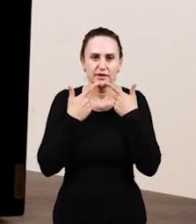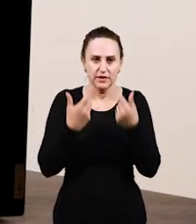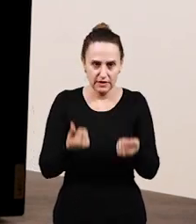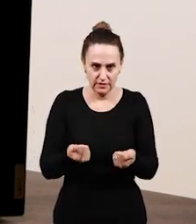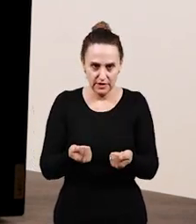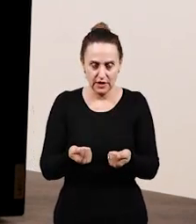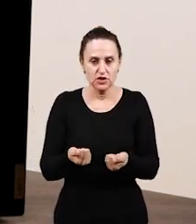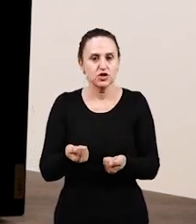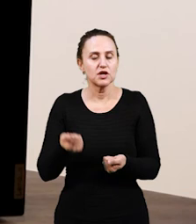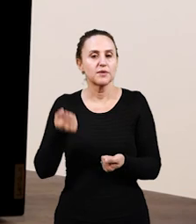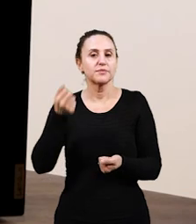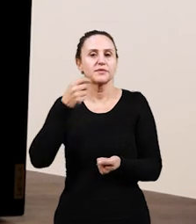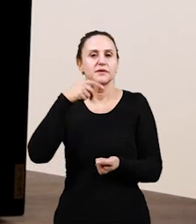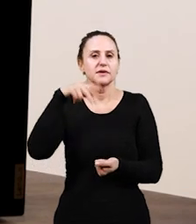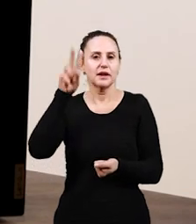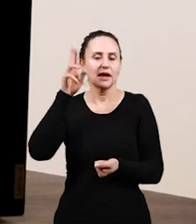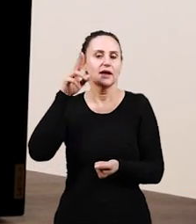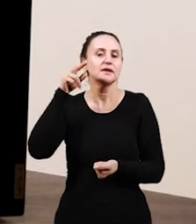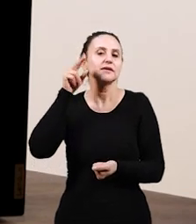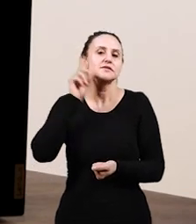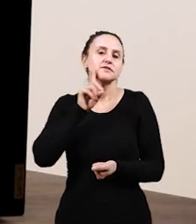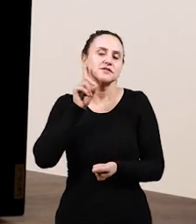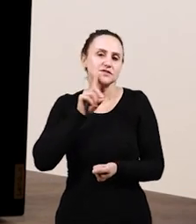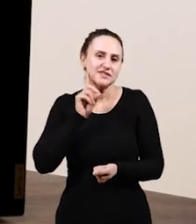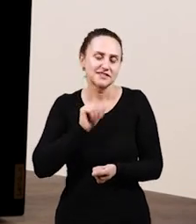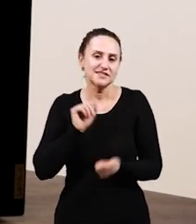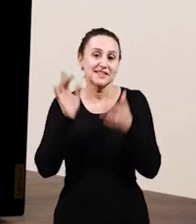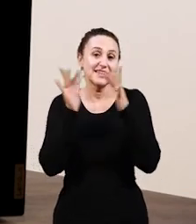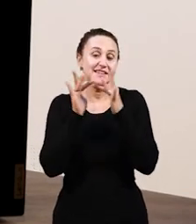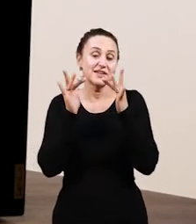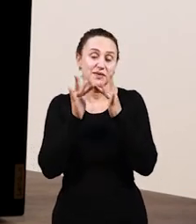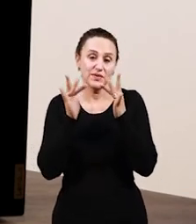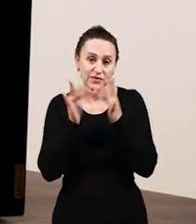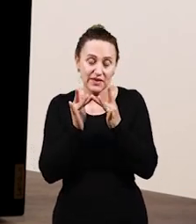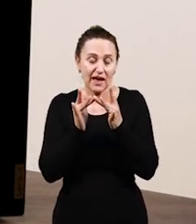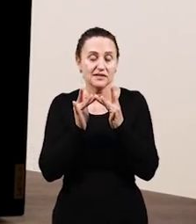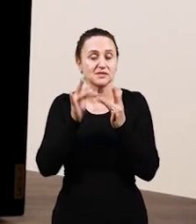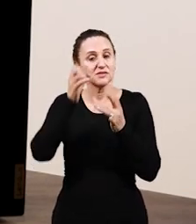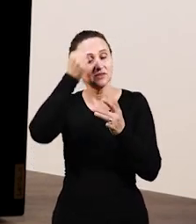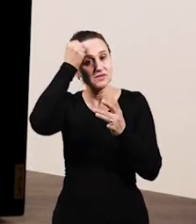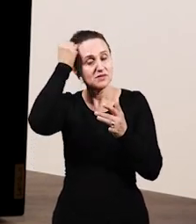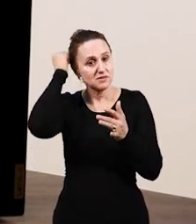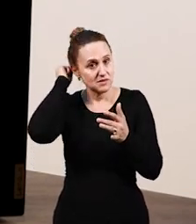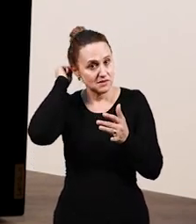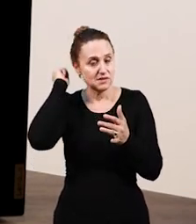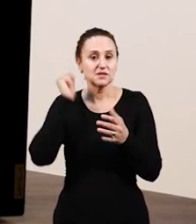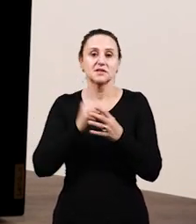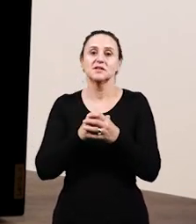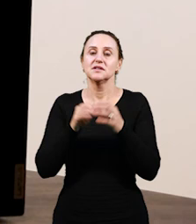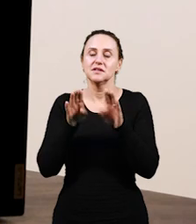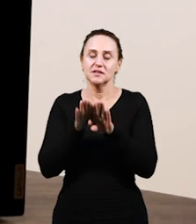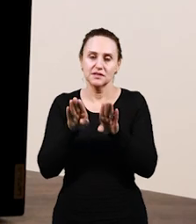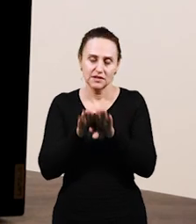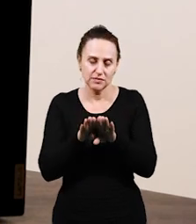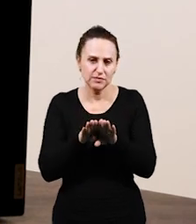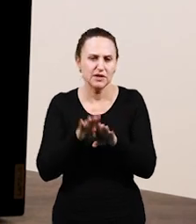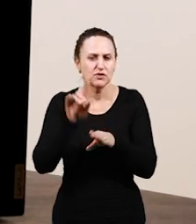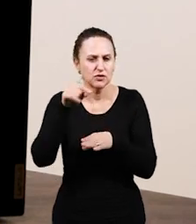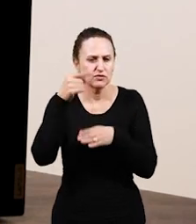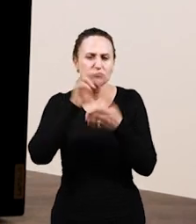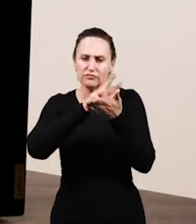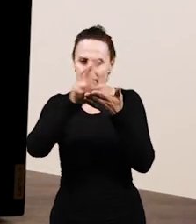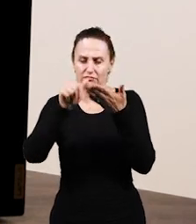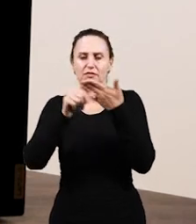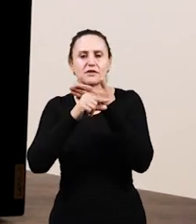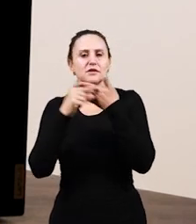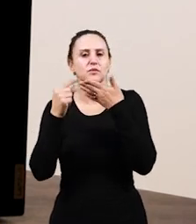Círculo linguístico de Nova York e entre em contato com as ideias dos os ir e também do outro betscore que era